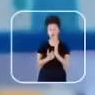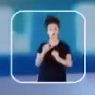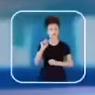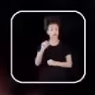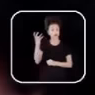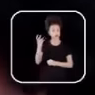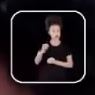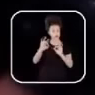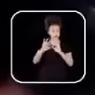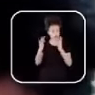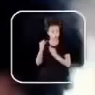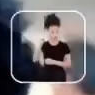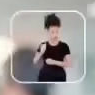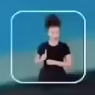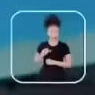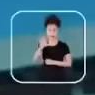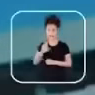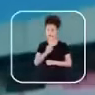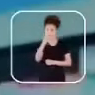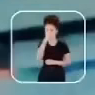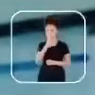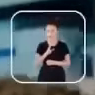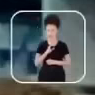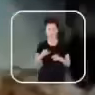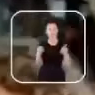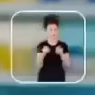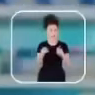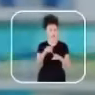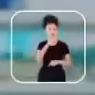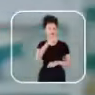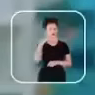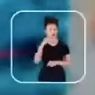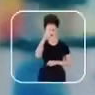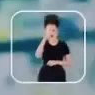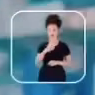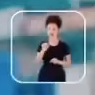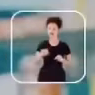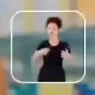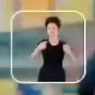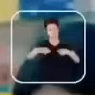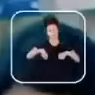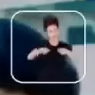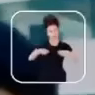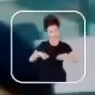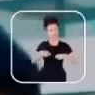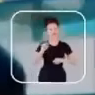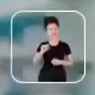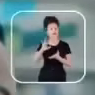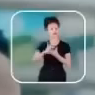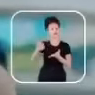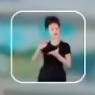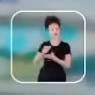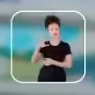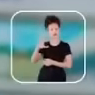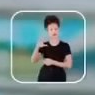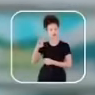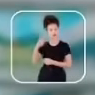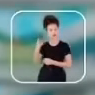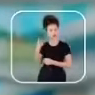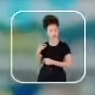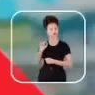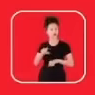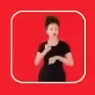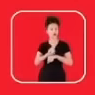remédio lá na farmácia coisa tal isso aí é uma uma merrequinha um nada que volta pra sociedade no final das contas o governo é um